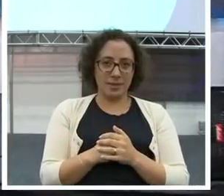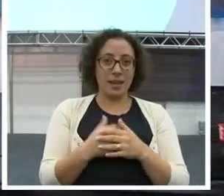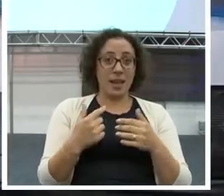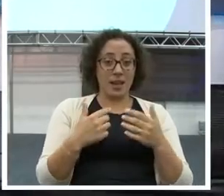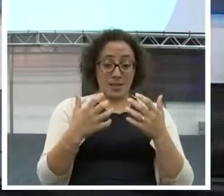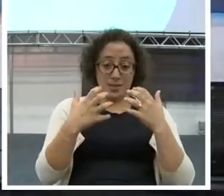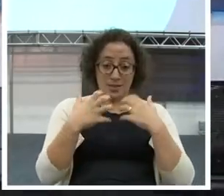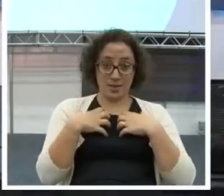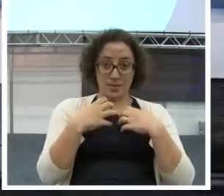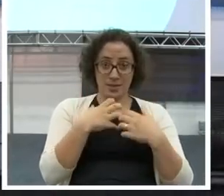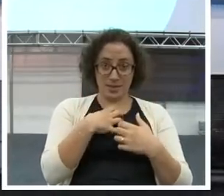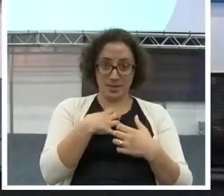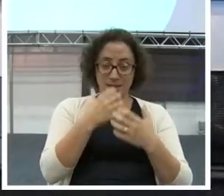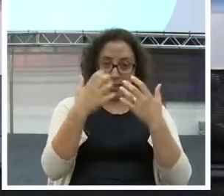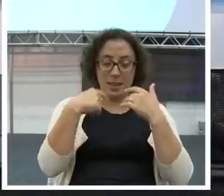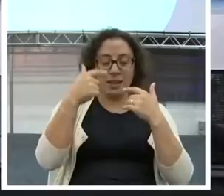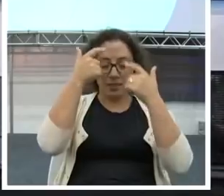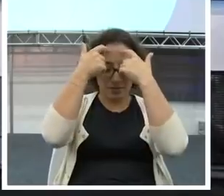X.